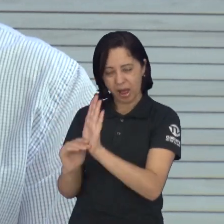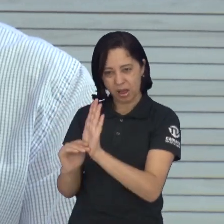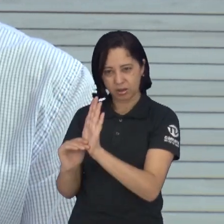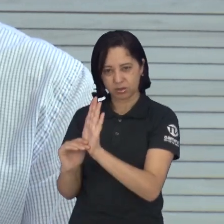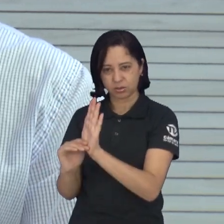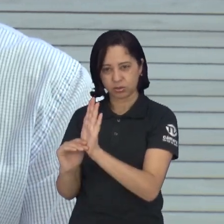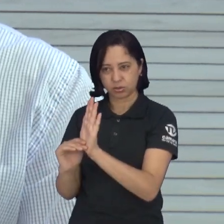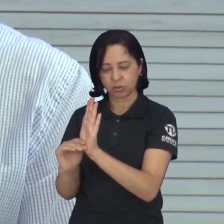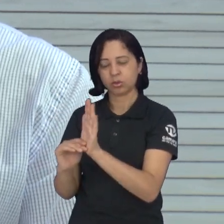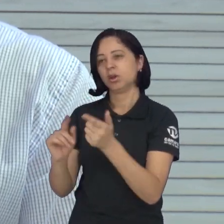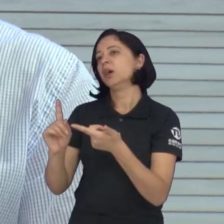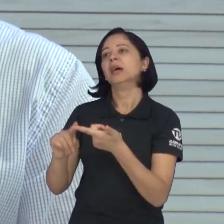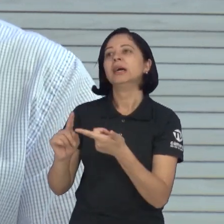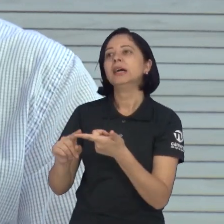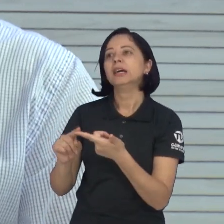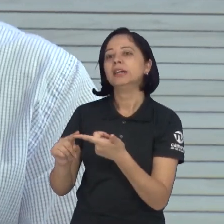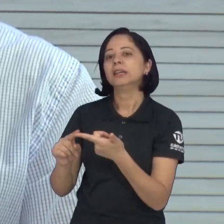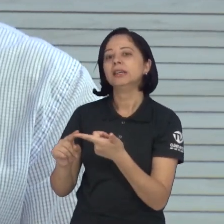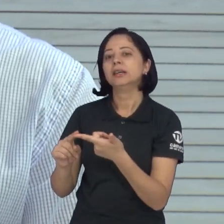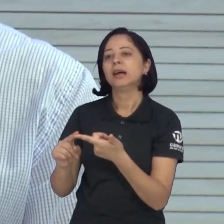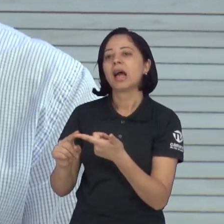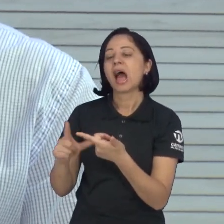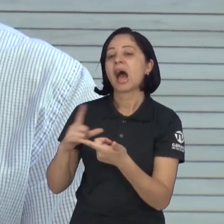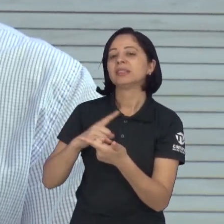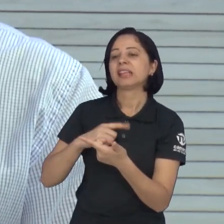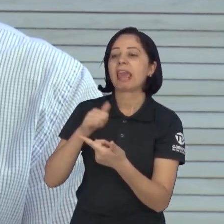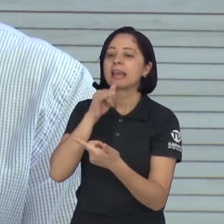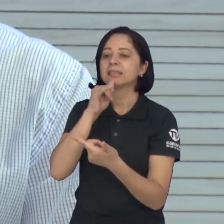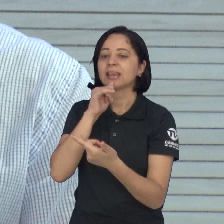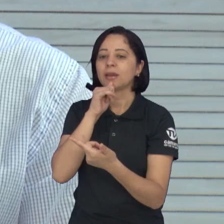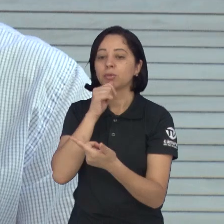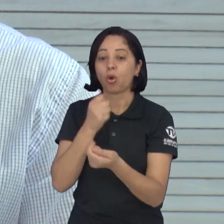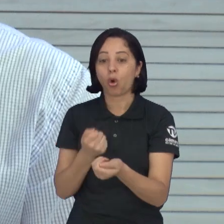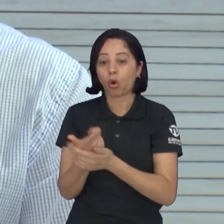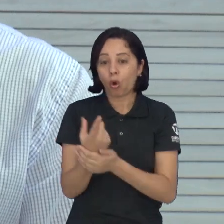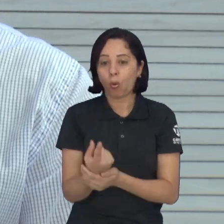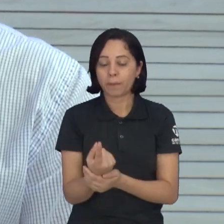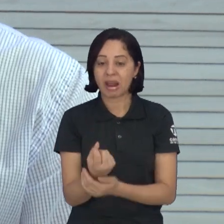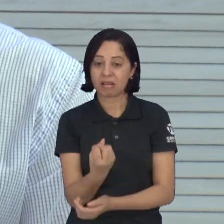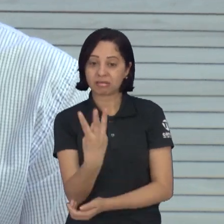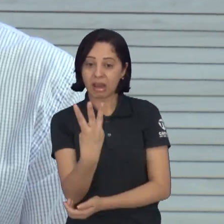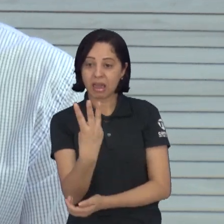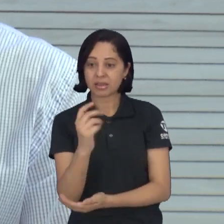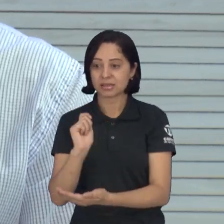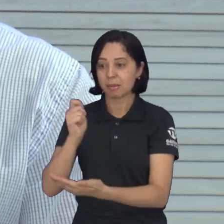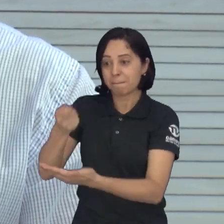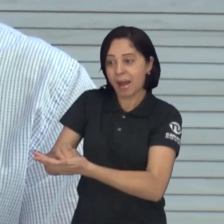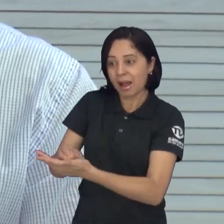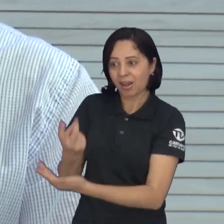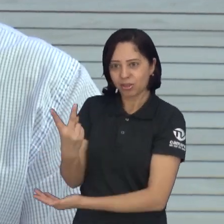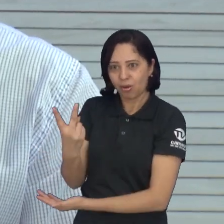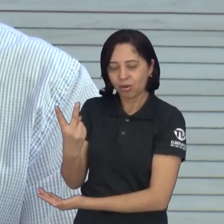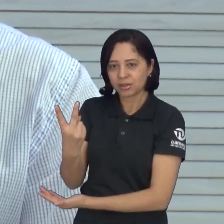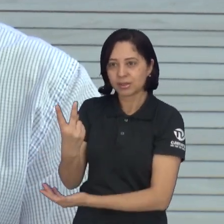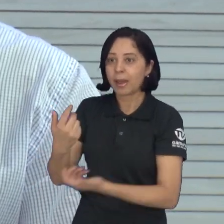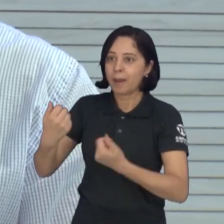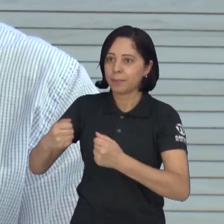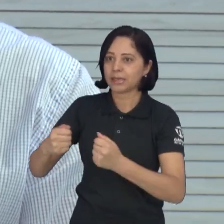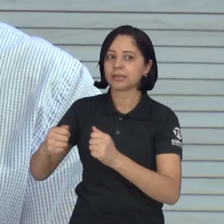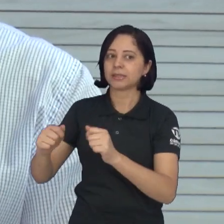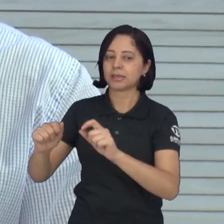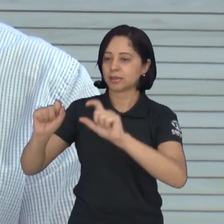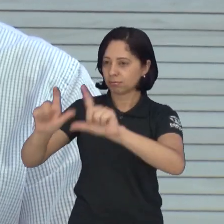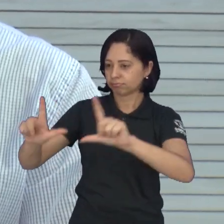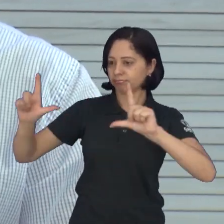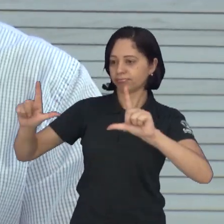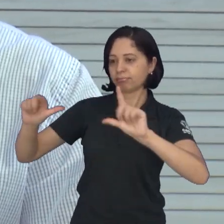percentual, é alguma condição em que ele leva 3 e paga 2. Essas coisas têm que estar assim, escritas, não pode ser